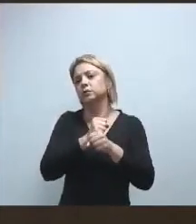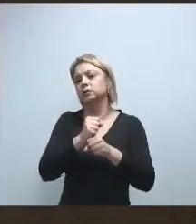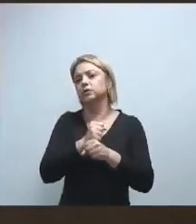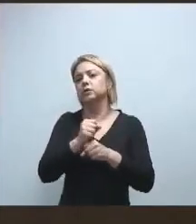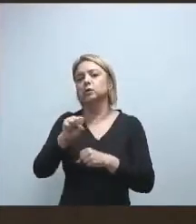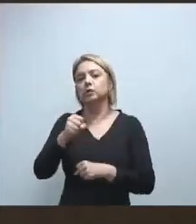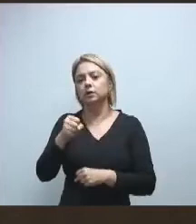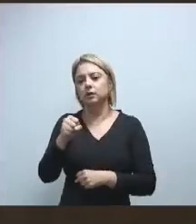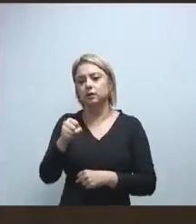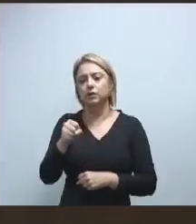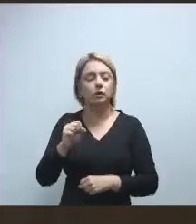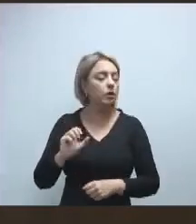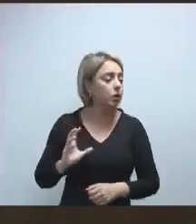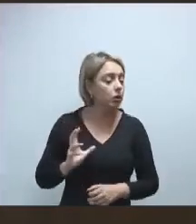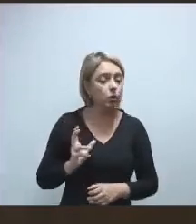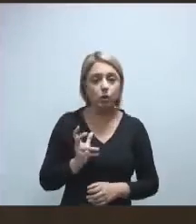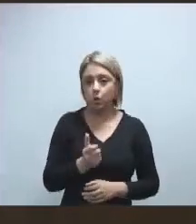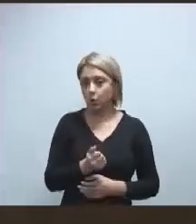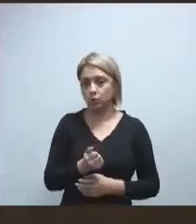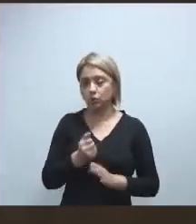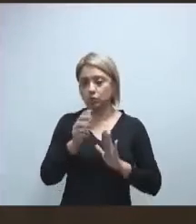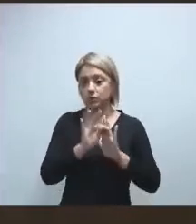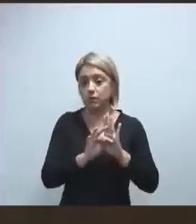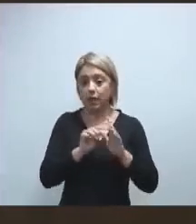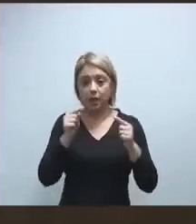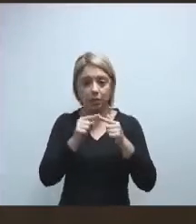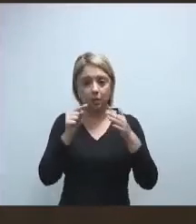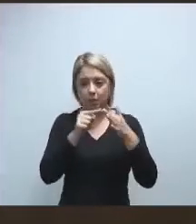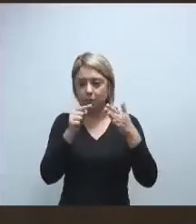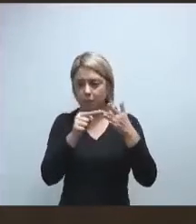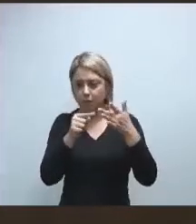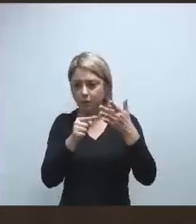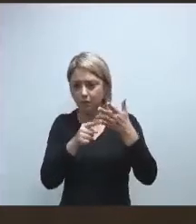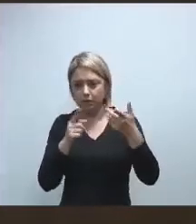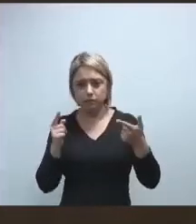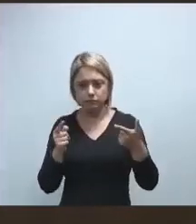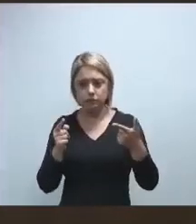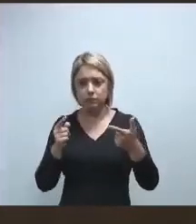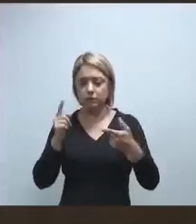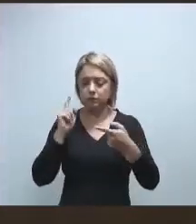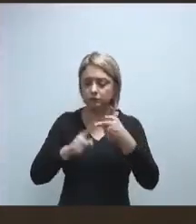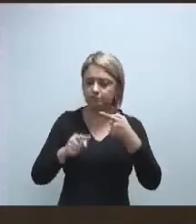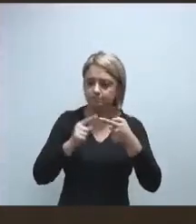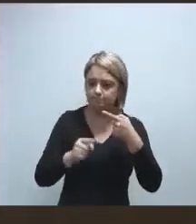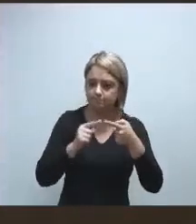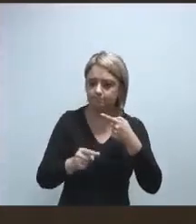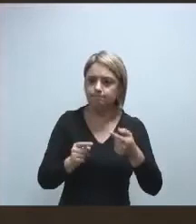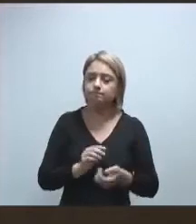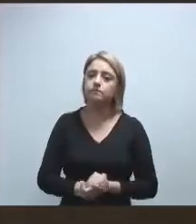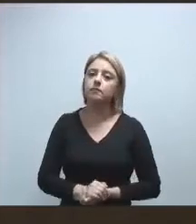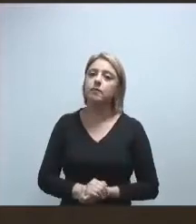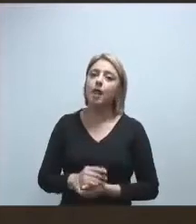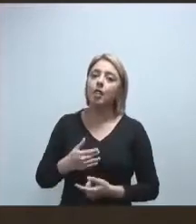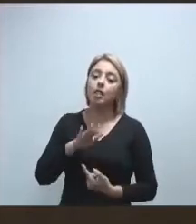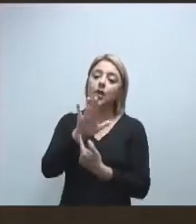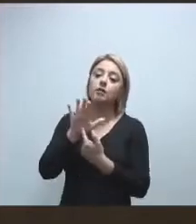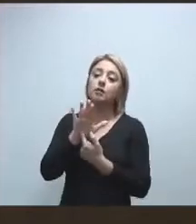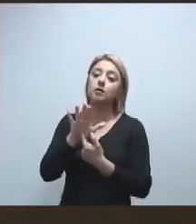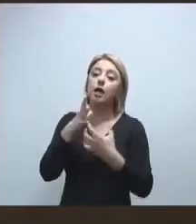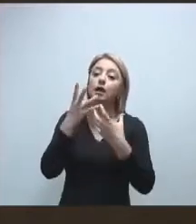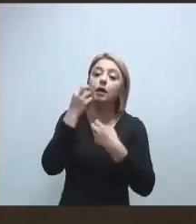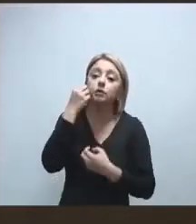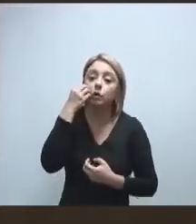é todo todos ou aqueles pontos que foram vetados nós apresenta